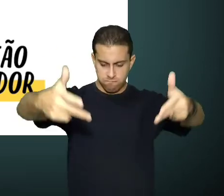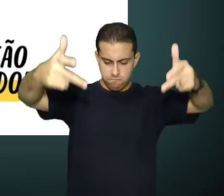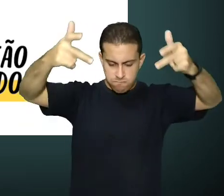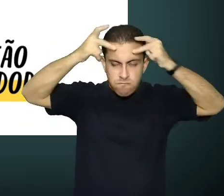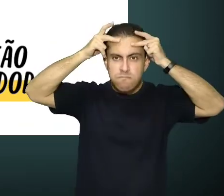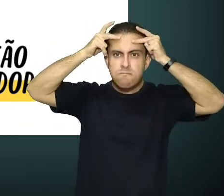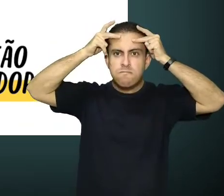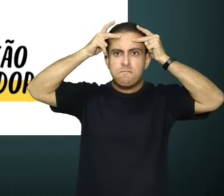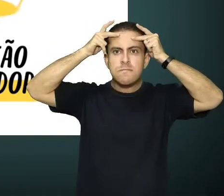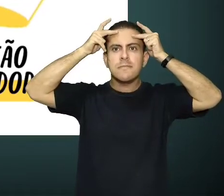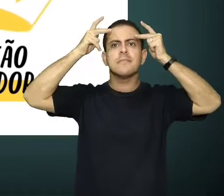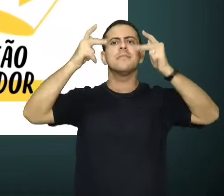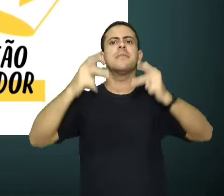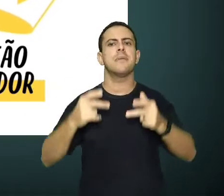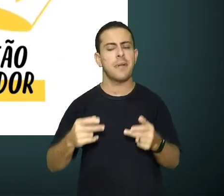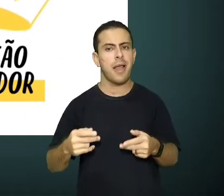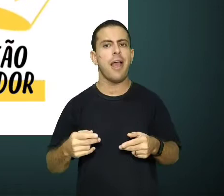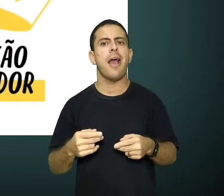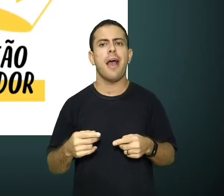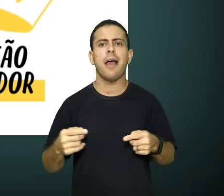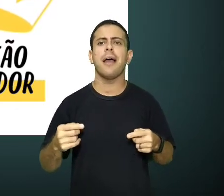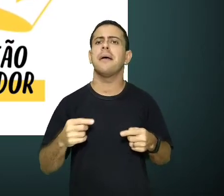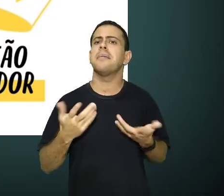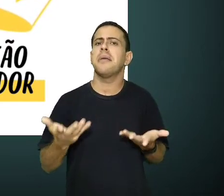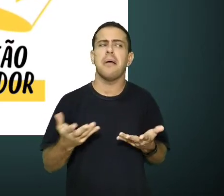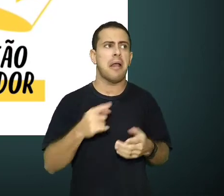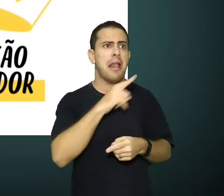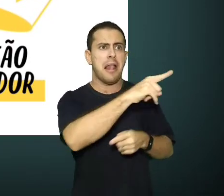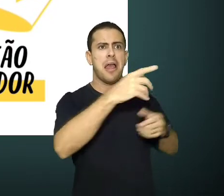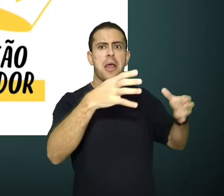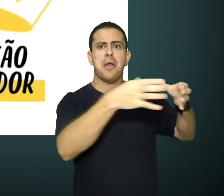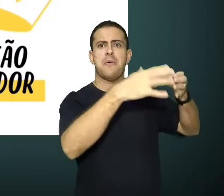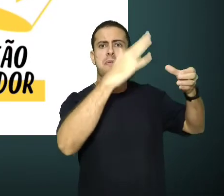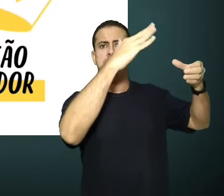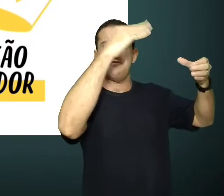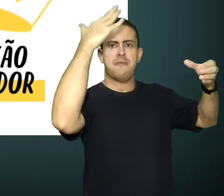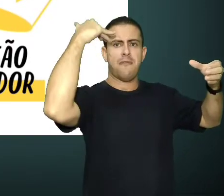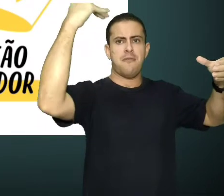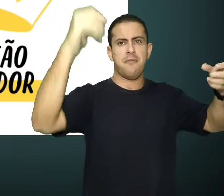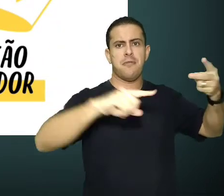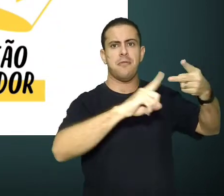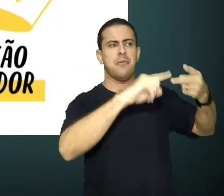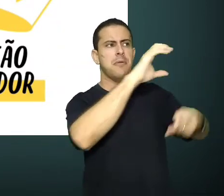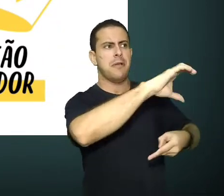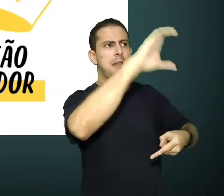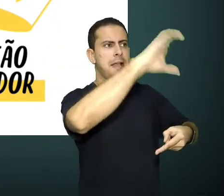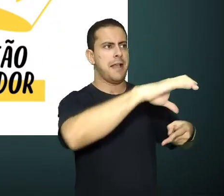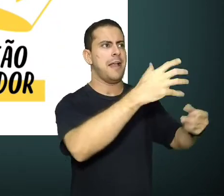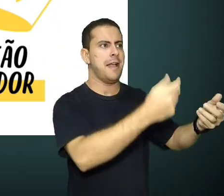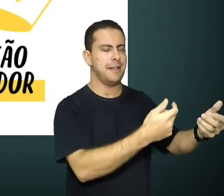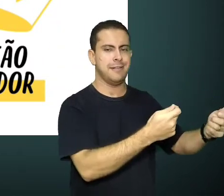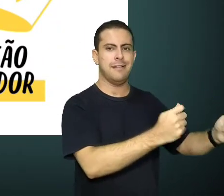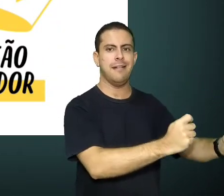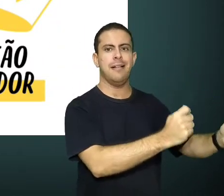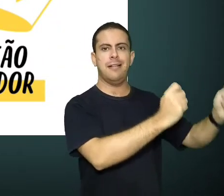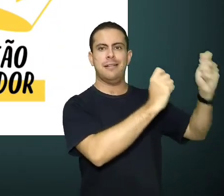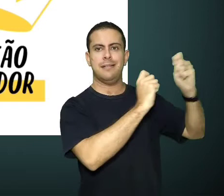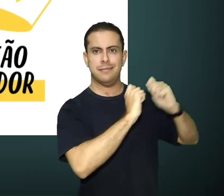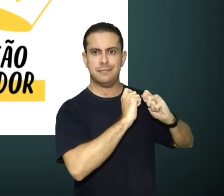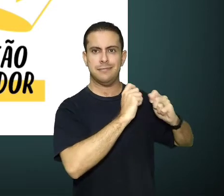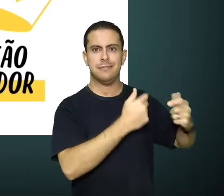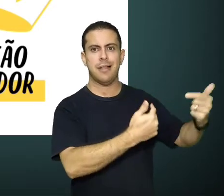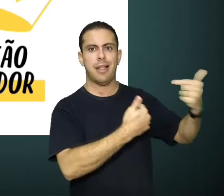mesmo coloca a coroa em sua cabeça, simboliza que o general não precisava da nobreza nem da igreja